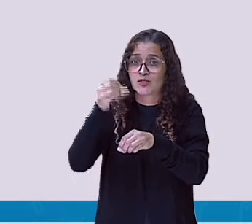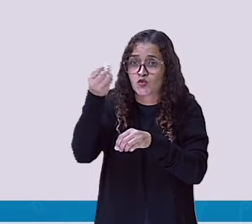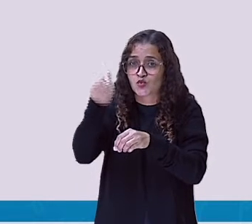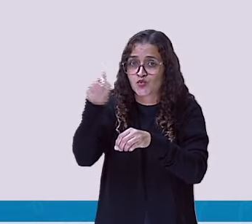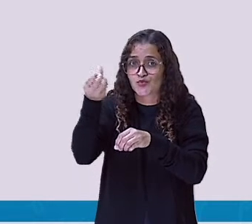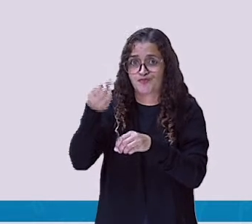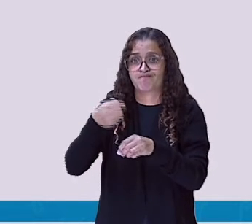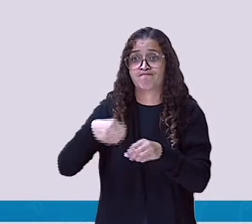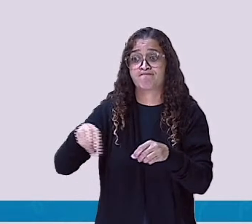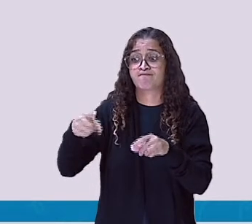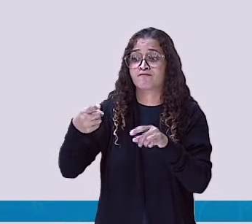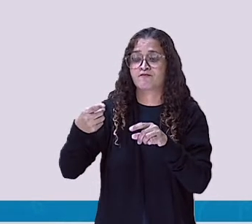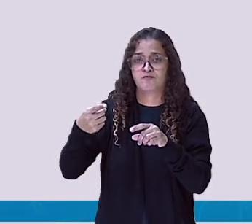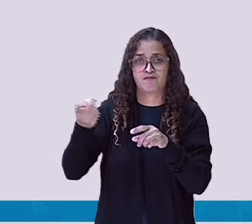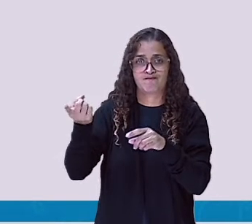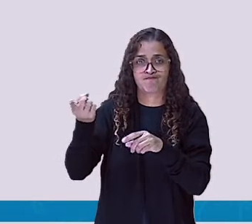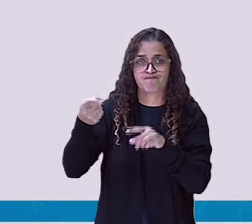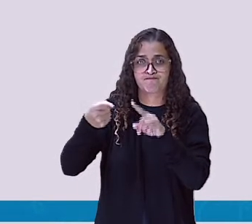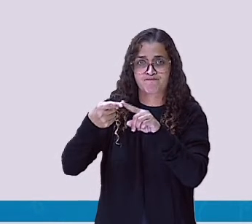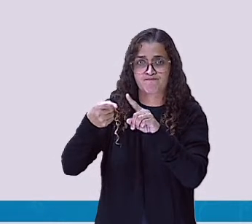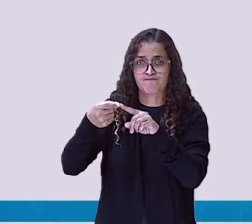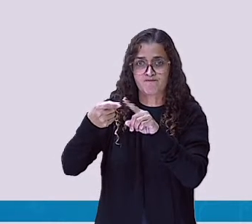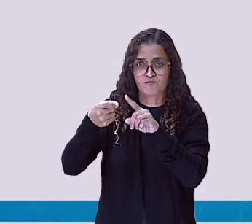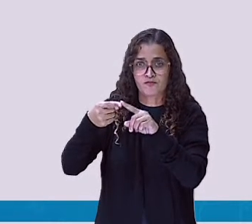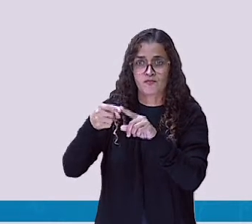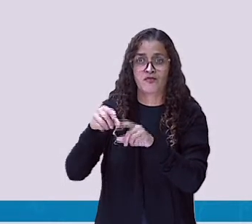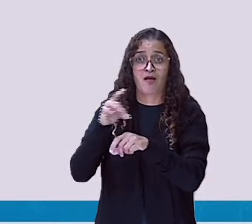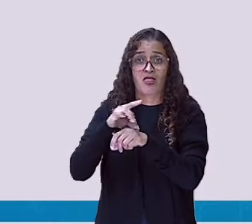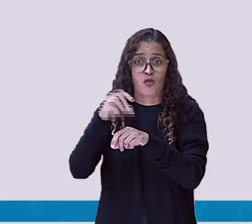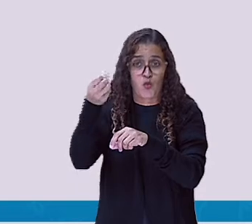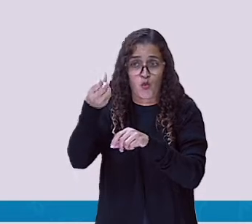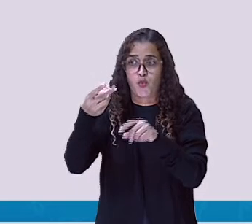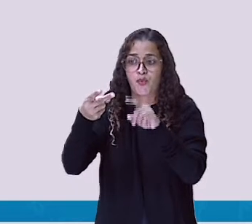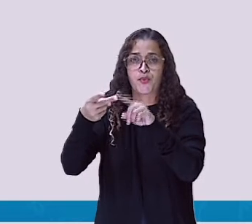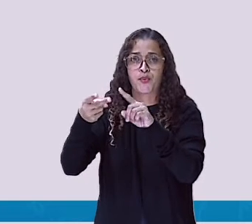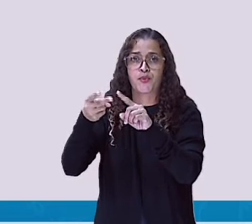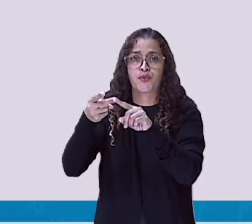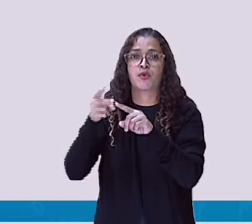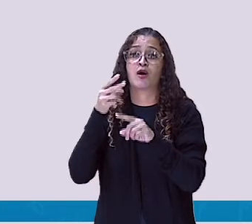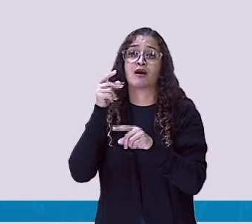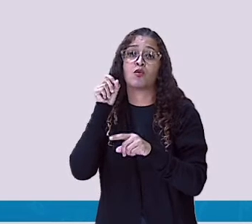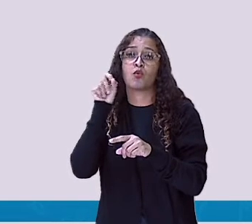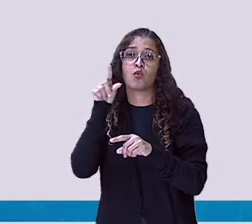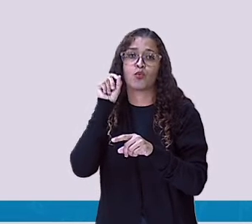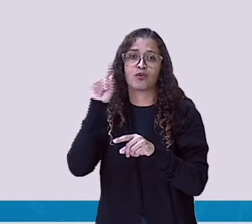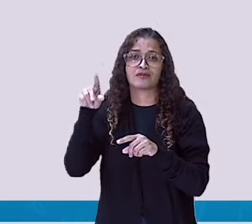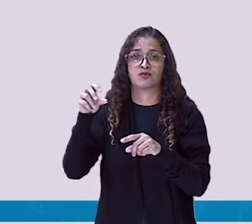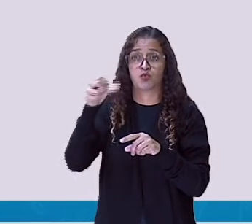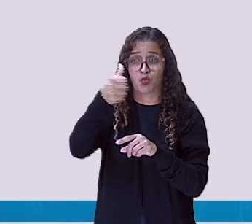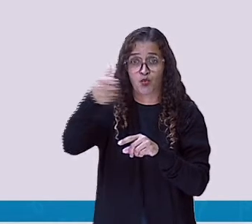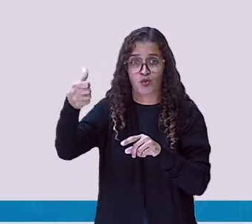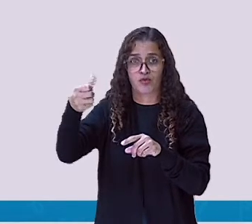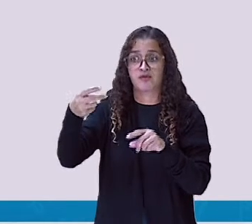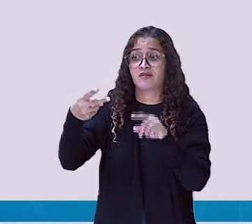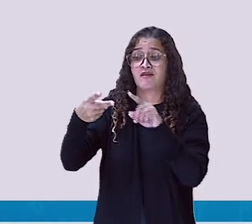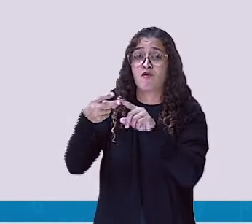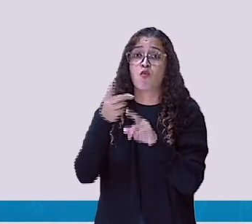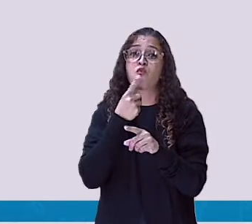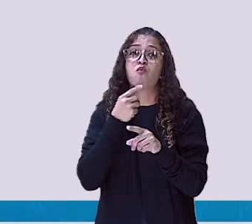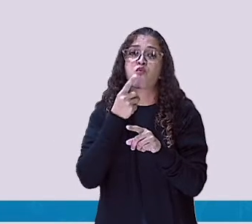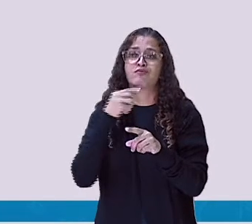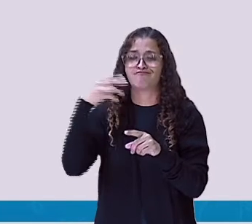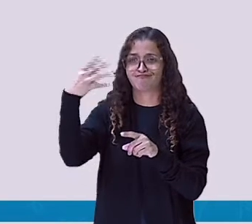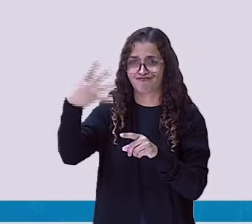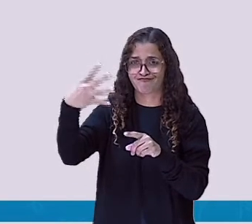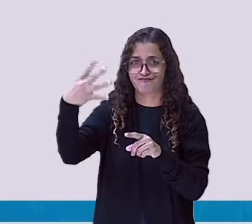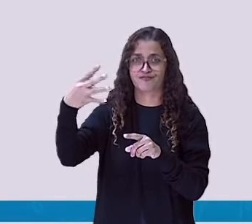azul. 4 alunos preferem a cor vermelho. 2 alunos lilás,